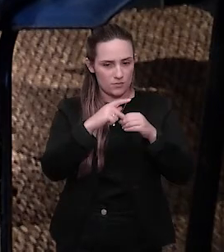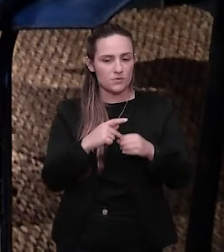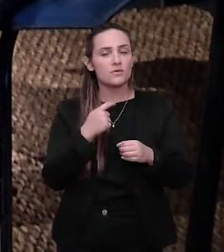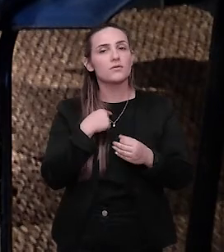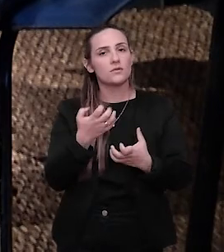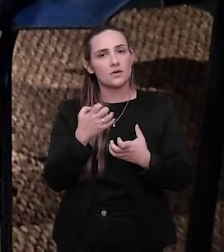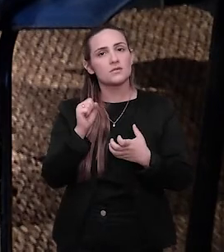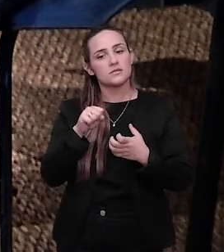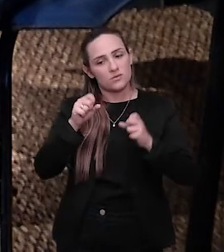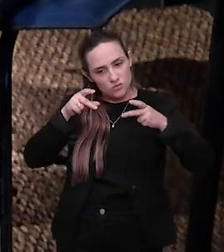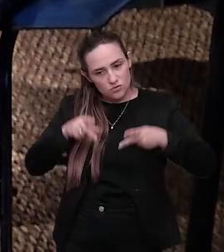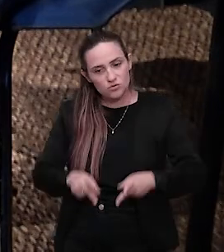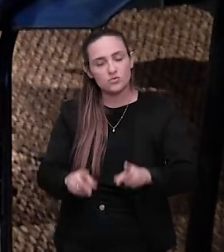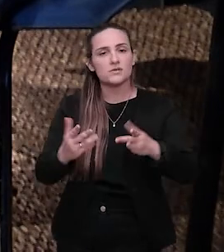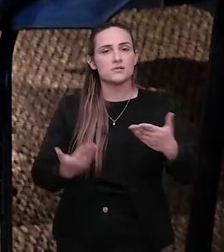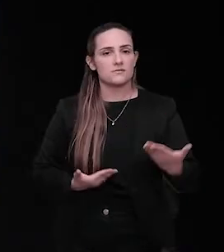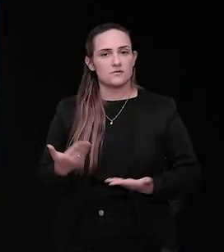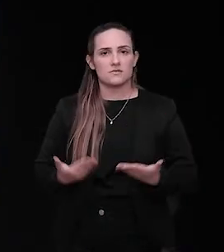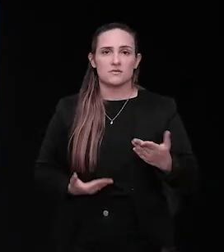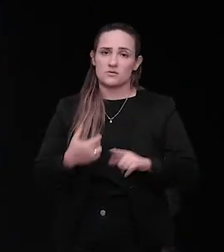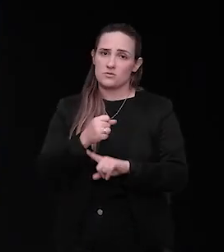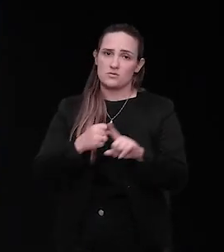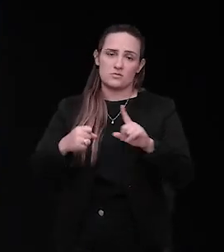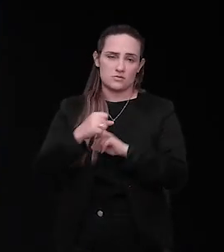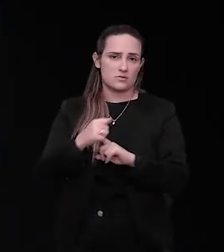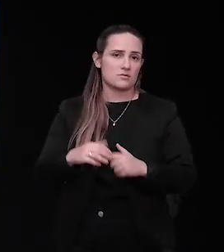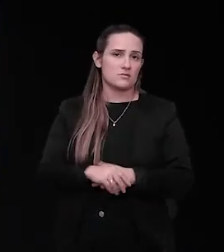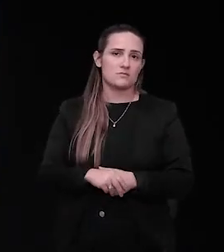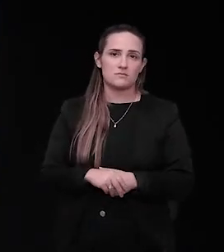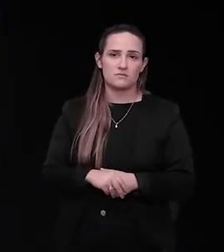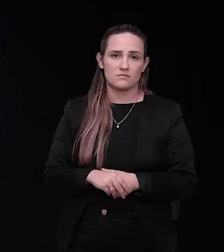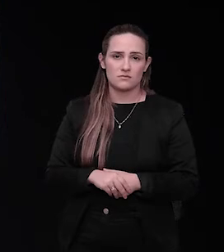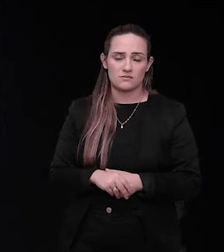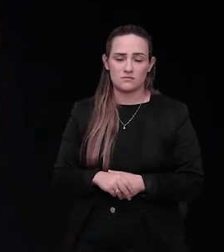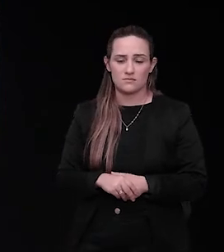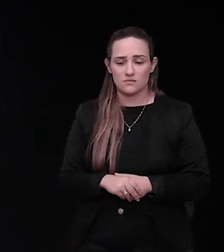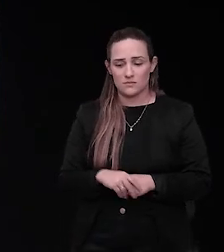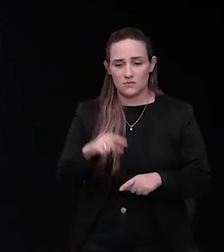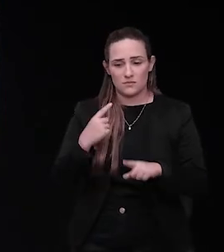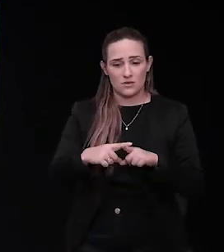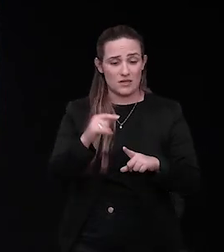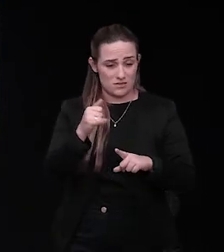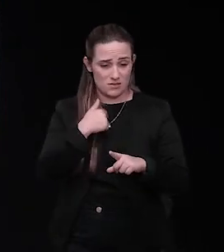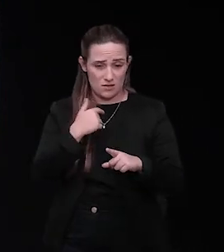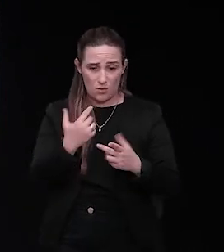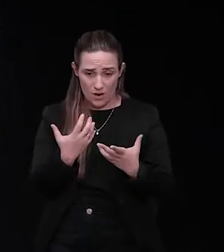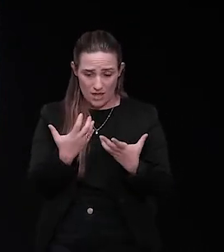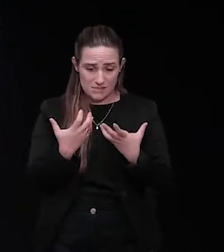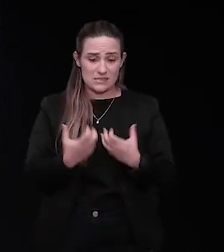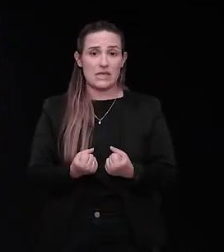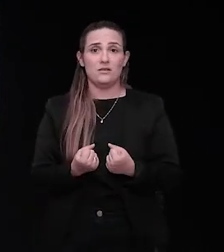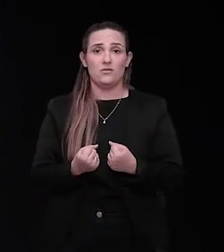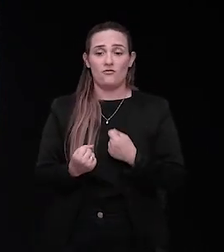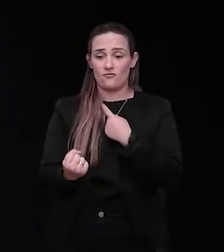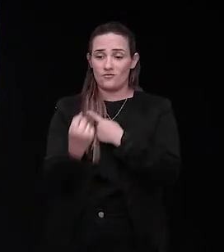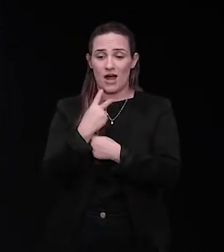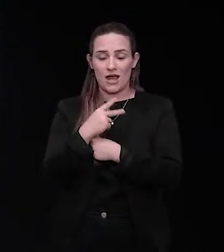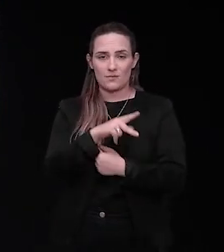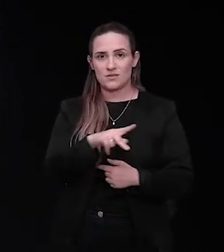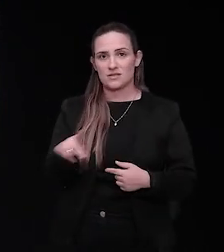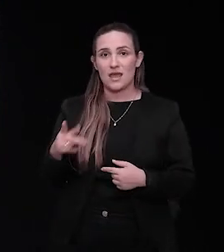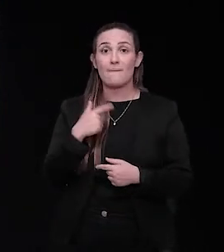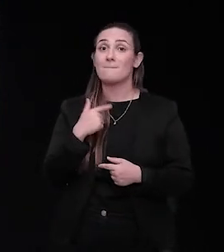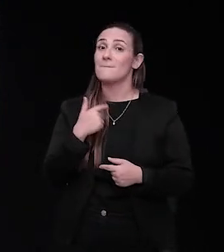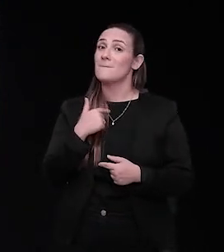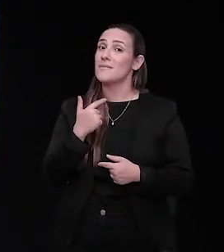continuar seguindo, servindo a sociedade. Porque não é o cargo em si nada mais é do que uma missão, uma responsabilidade, um fardo